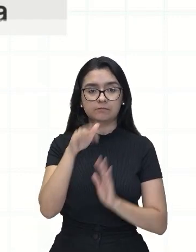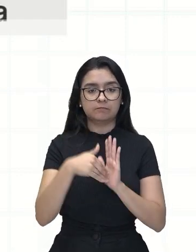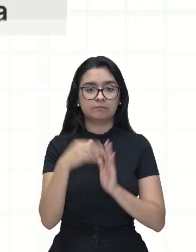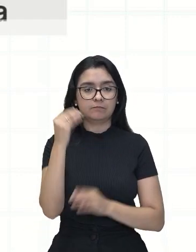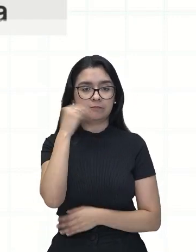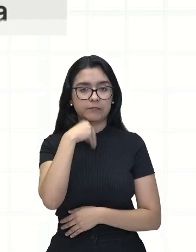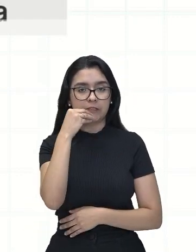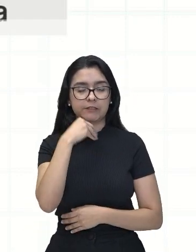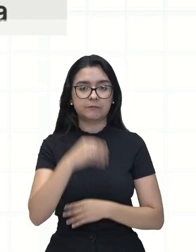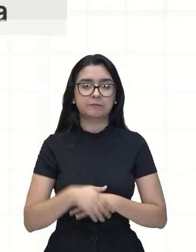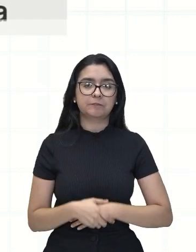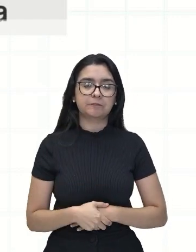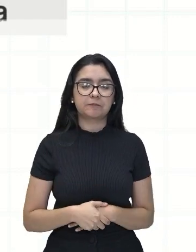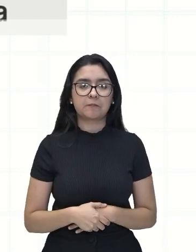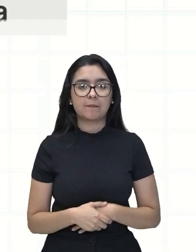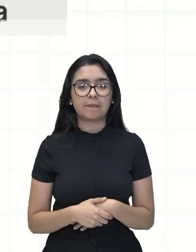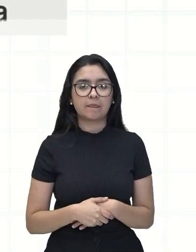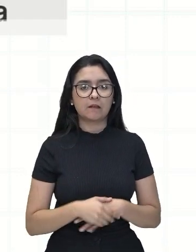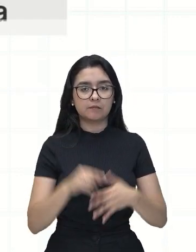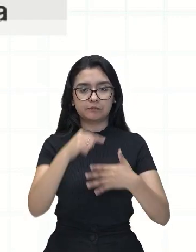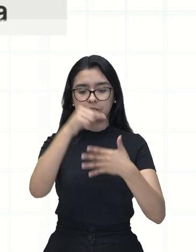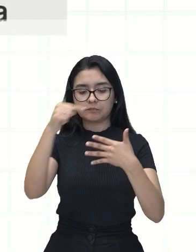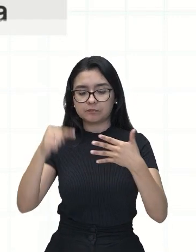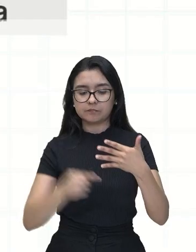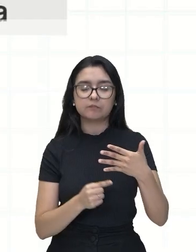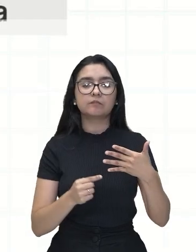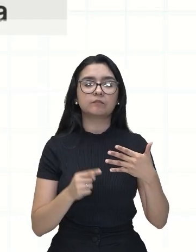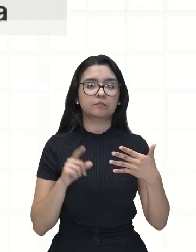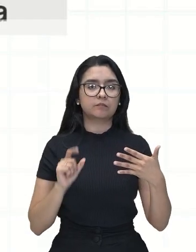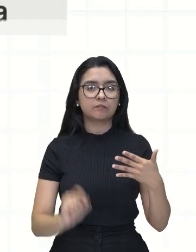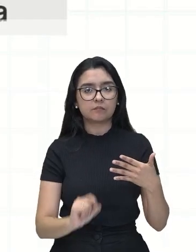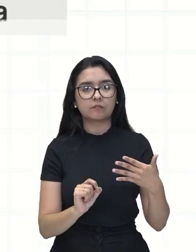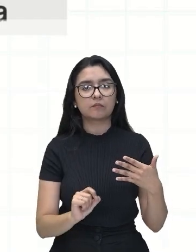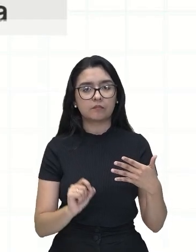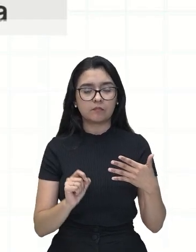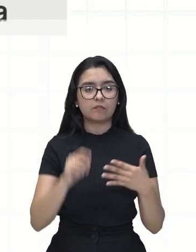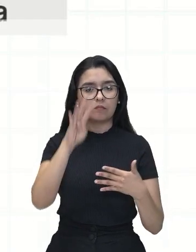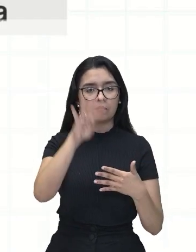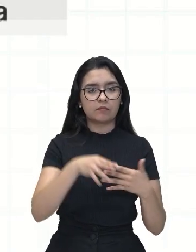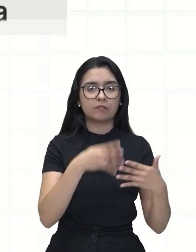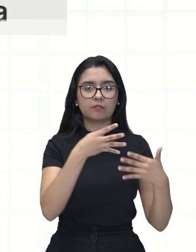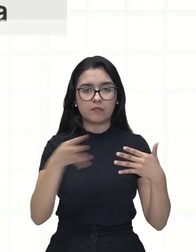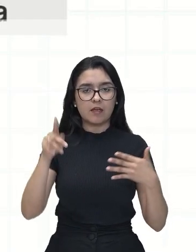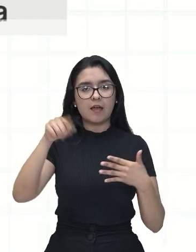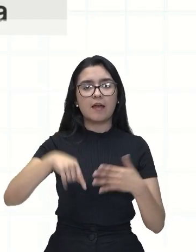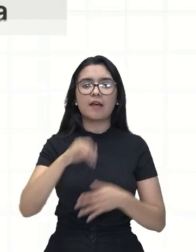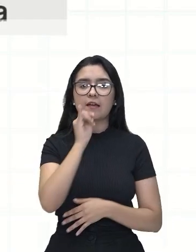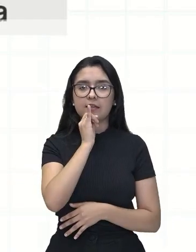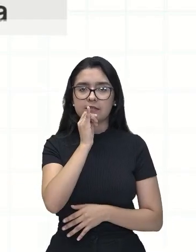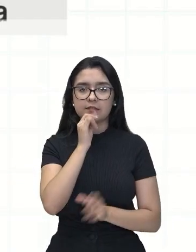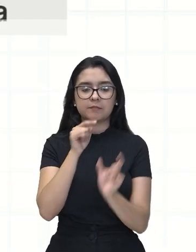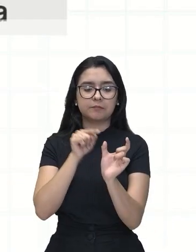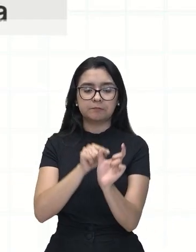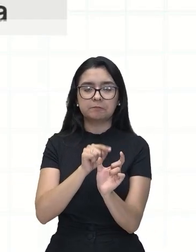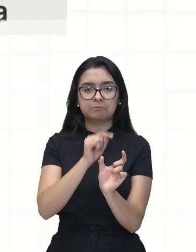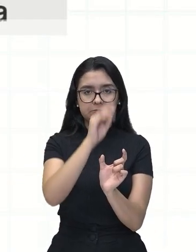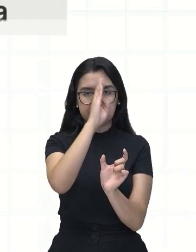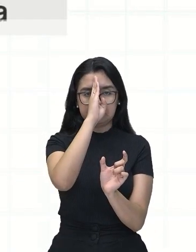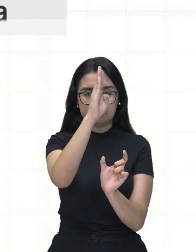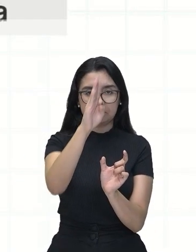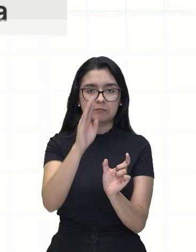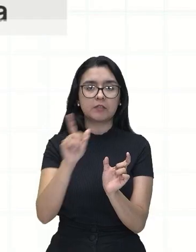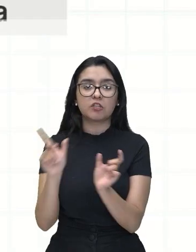weakness, fraqueza, né? Todos esses aí da tabela são exemplos de raiz, né? E